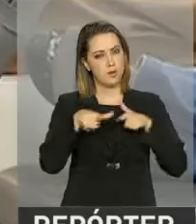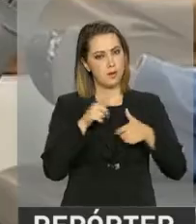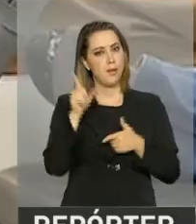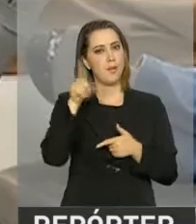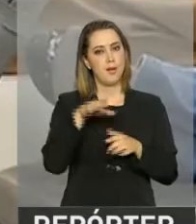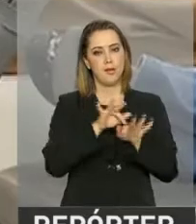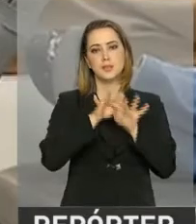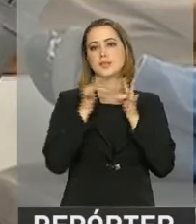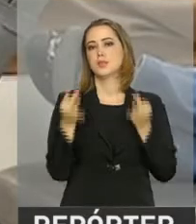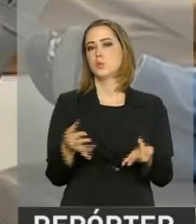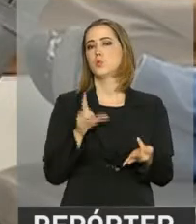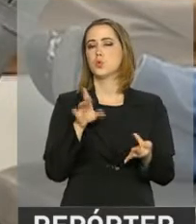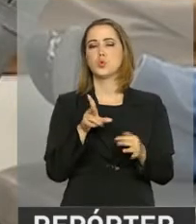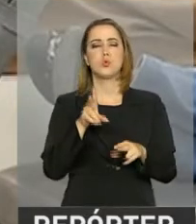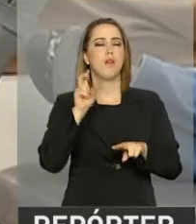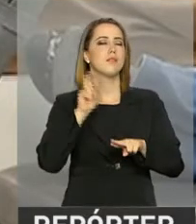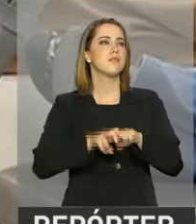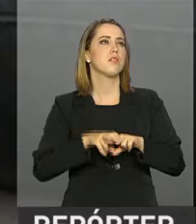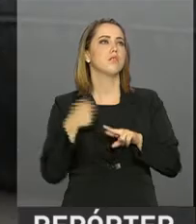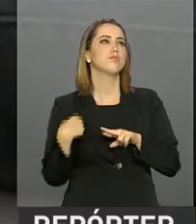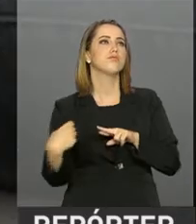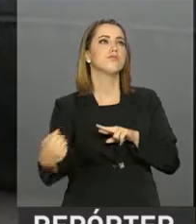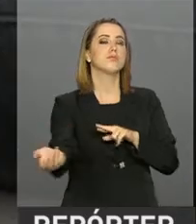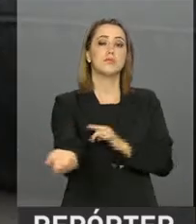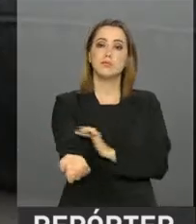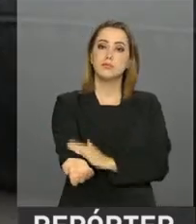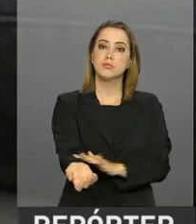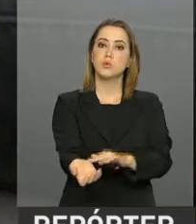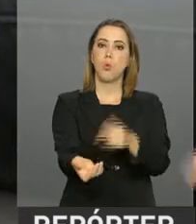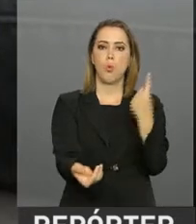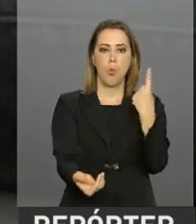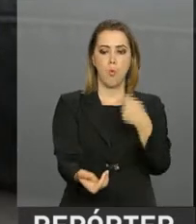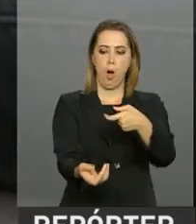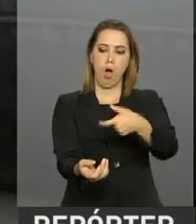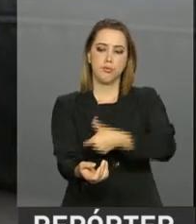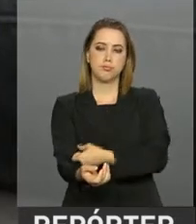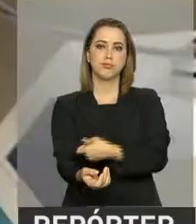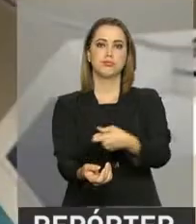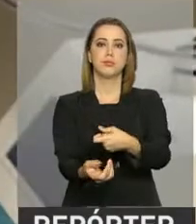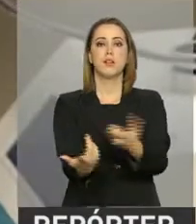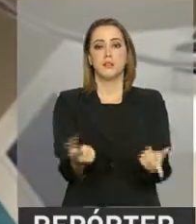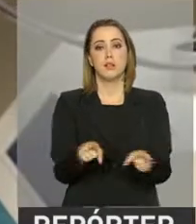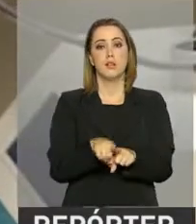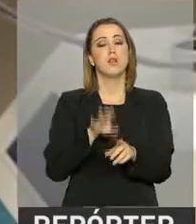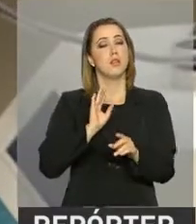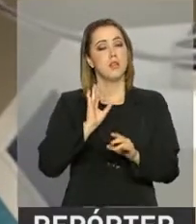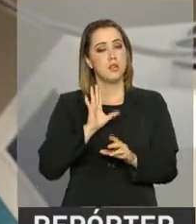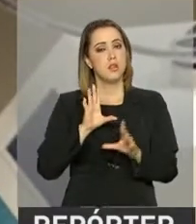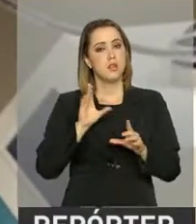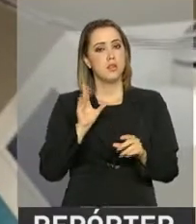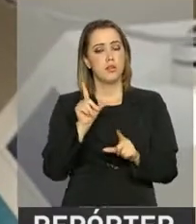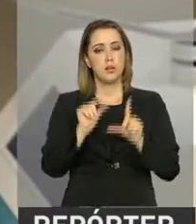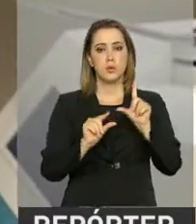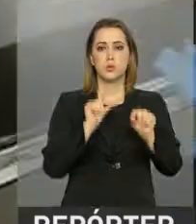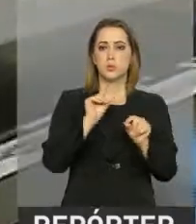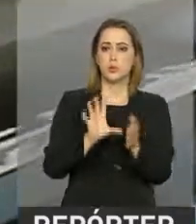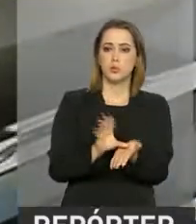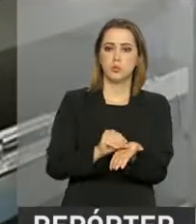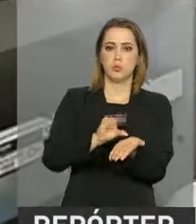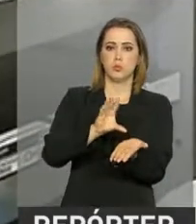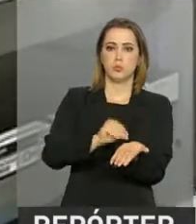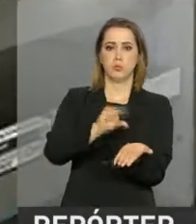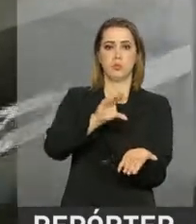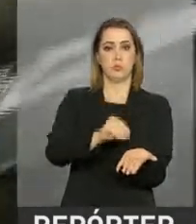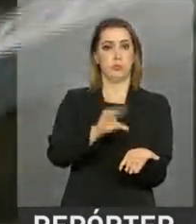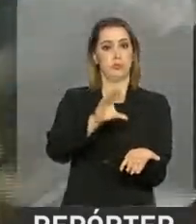basta sentar e esticar o braço uma picadinha e aos poucos a bolsa e enche de sangue cada